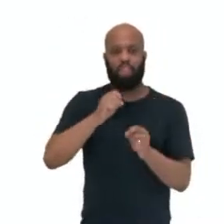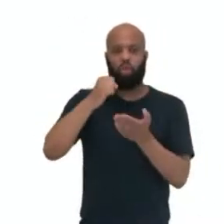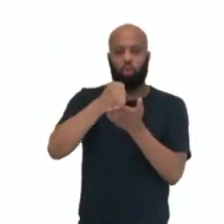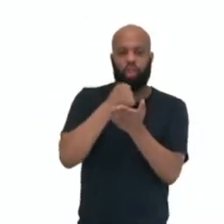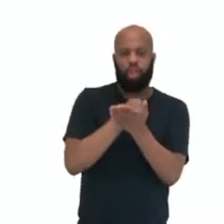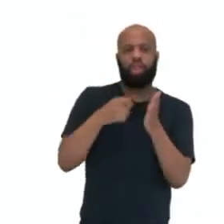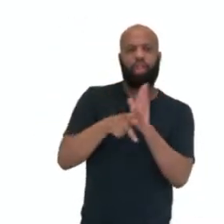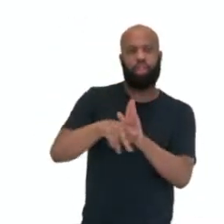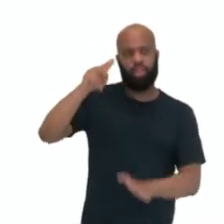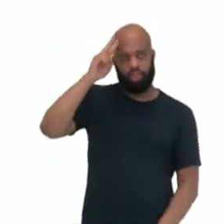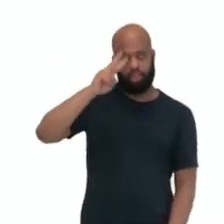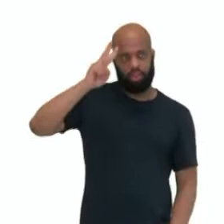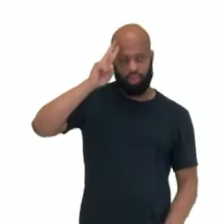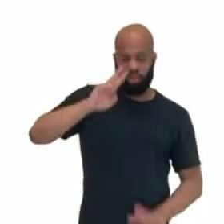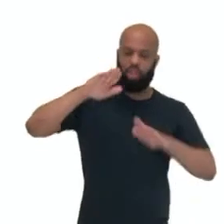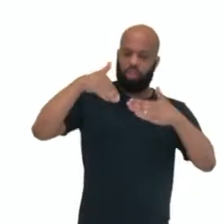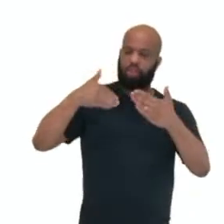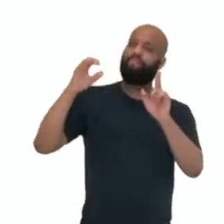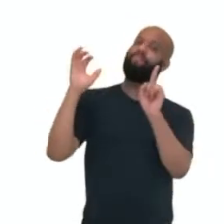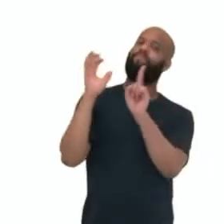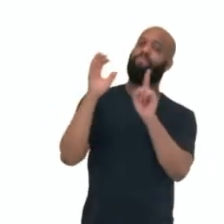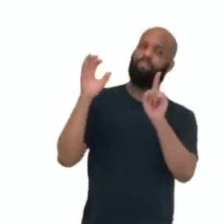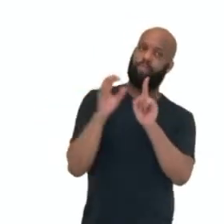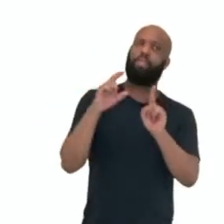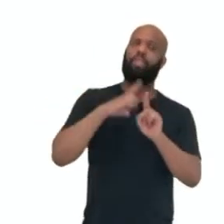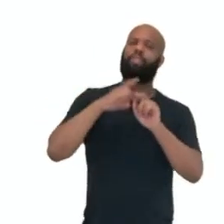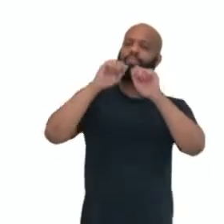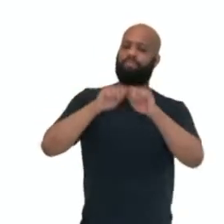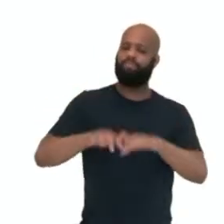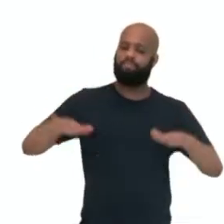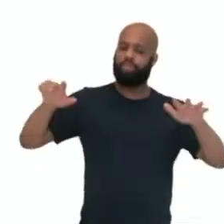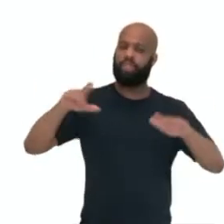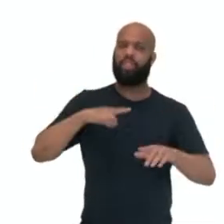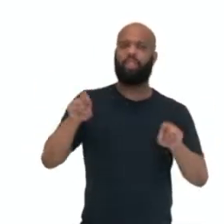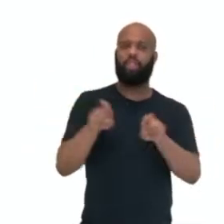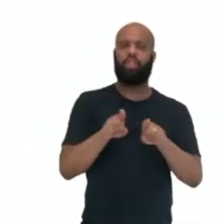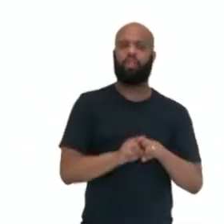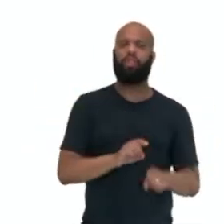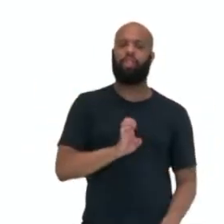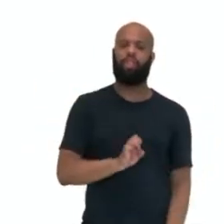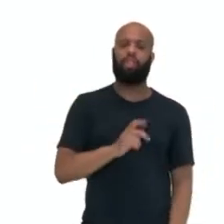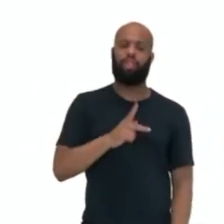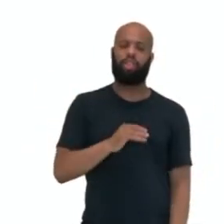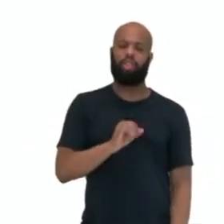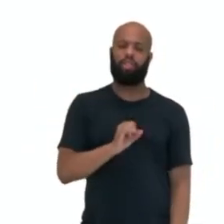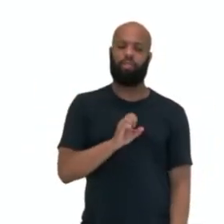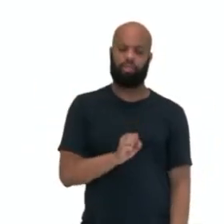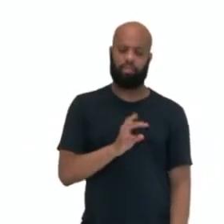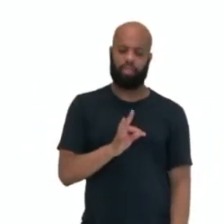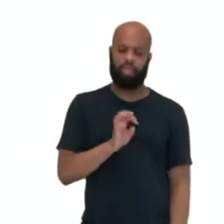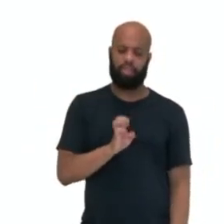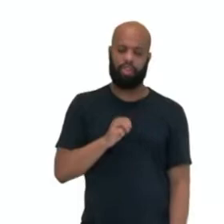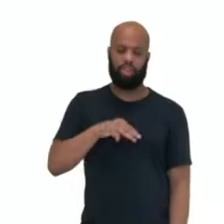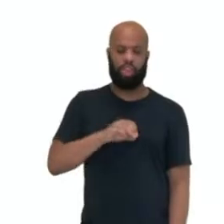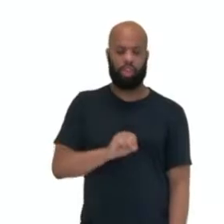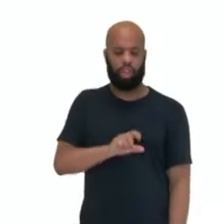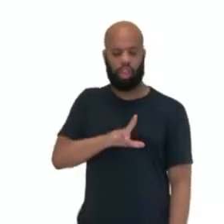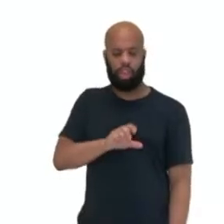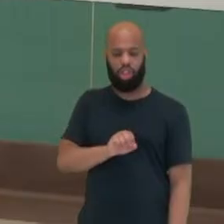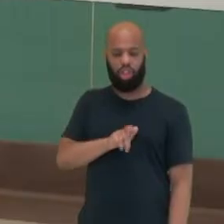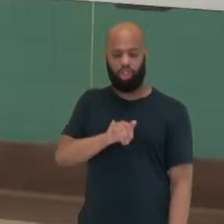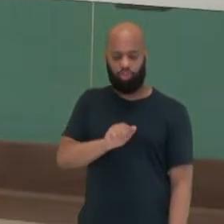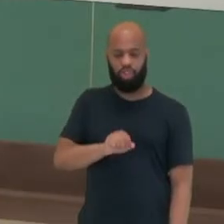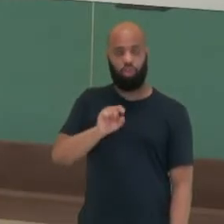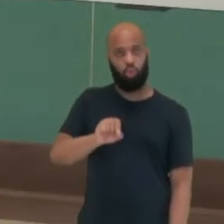da história. Sua influência, porém, se estende à epistemologia ou teoria do conhecimento. Uma